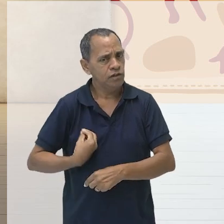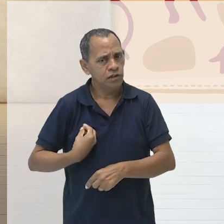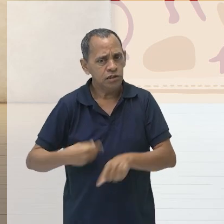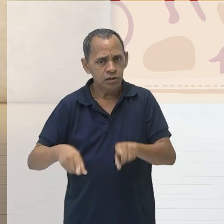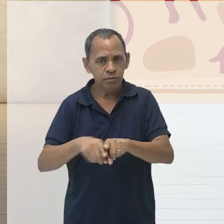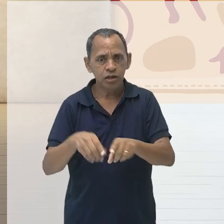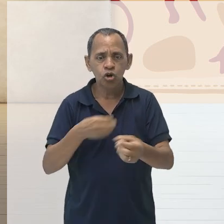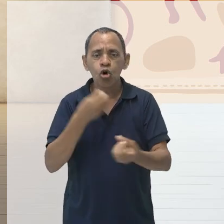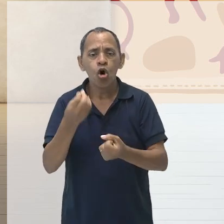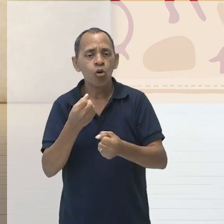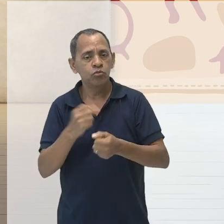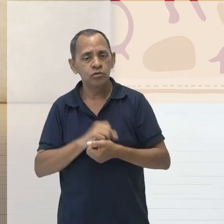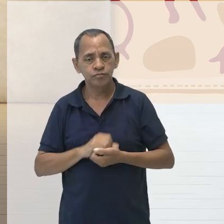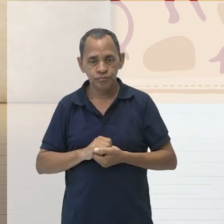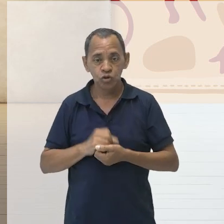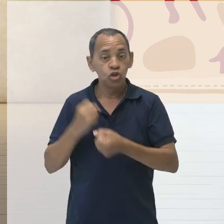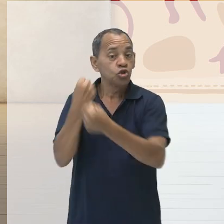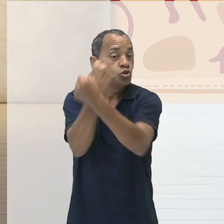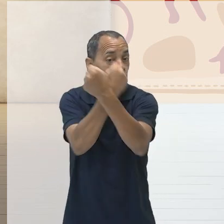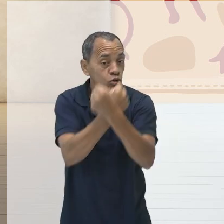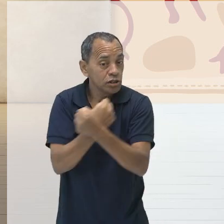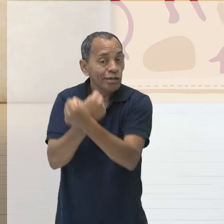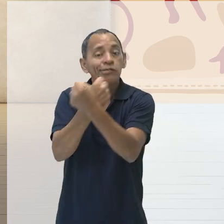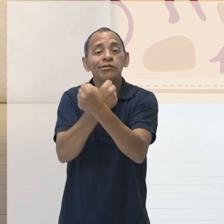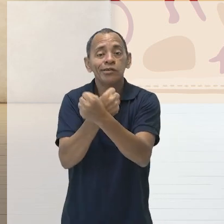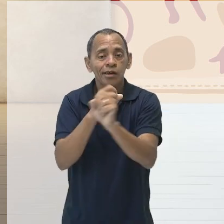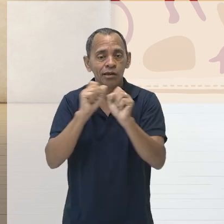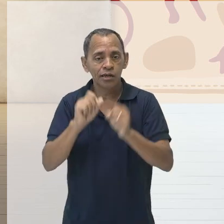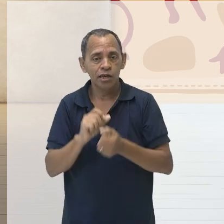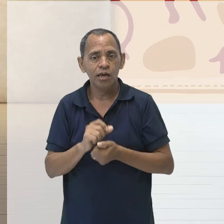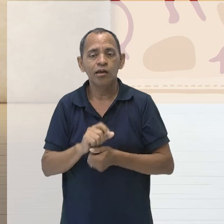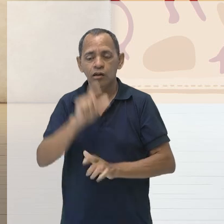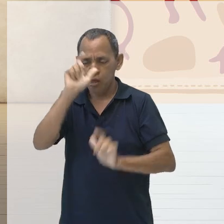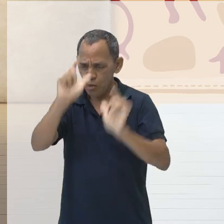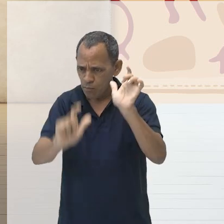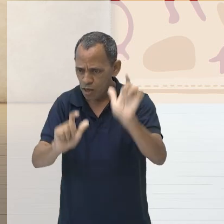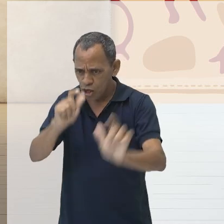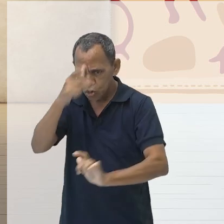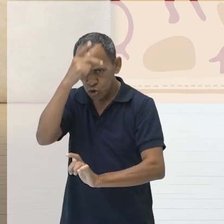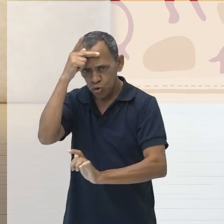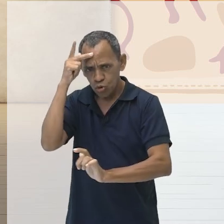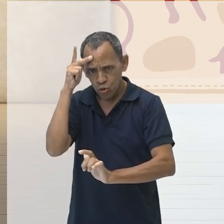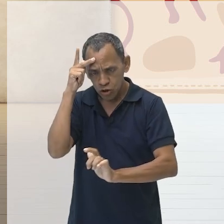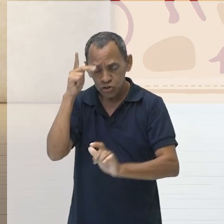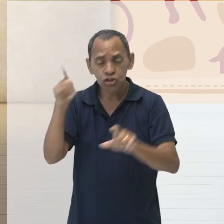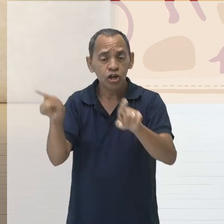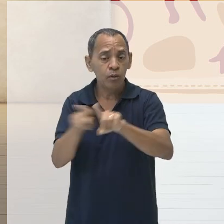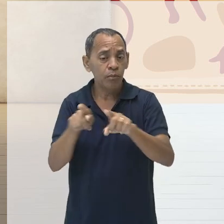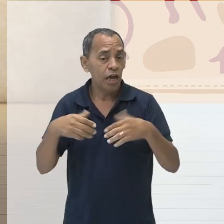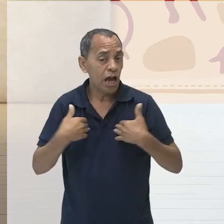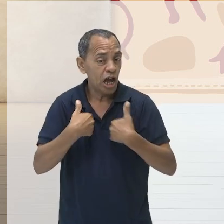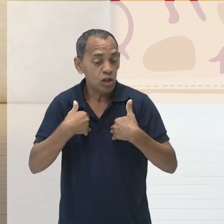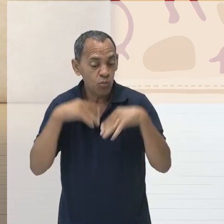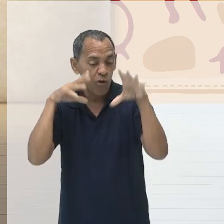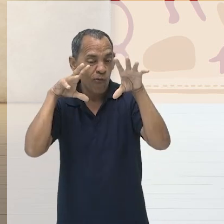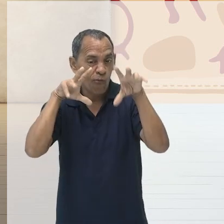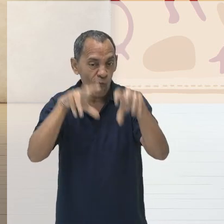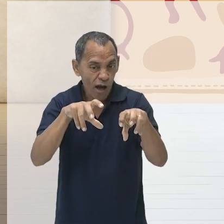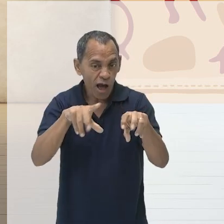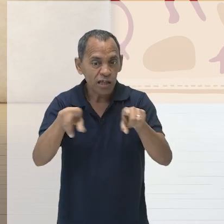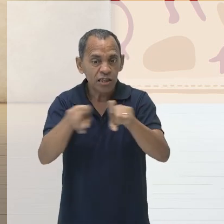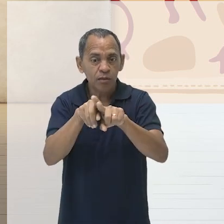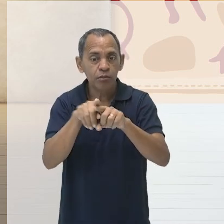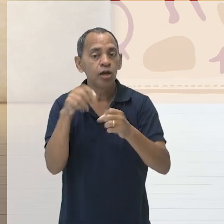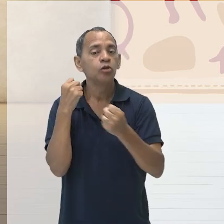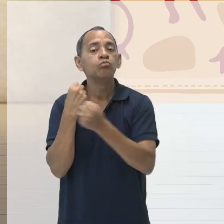Se defendendo de outras pessoas, de outros homens, dos animais ferozes e defendendo ali